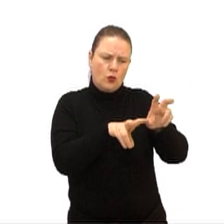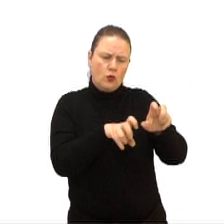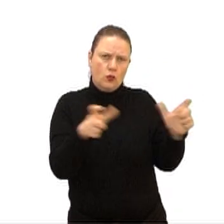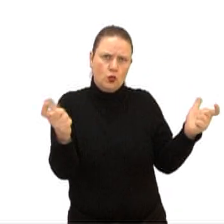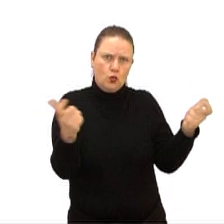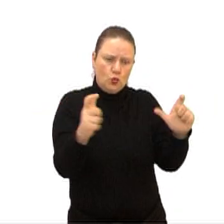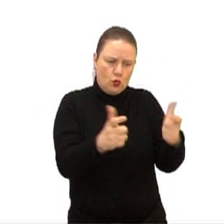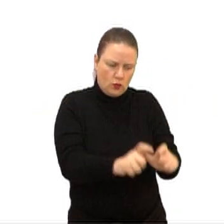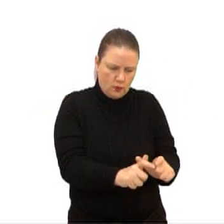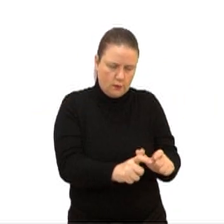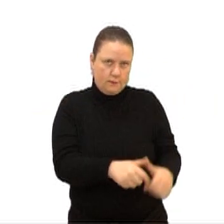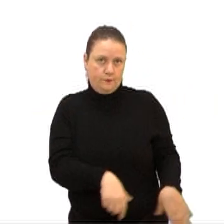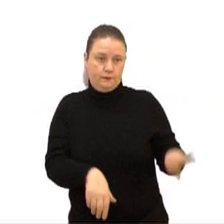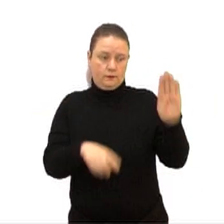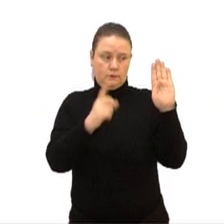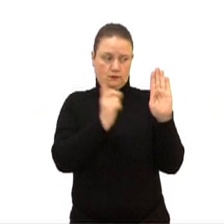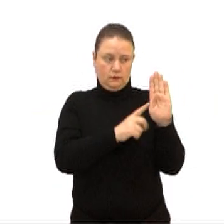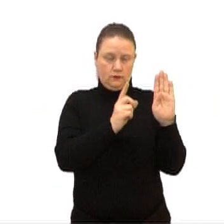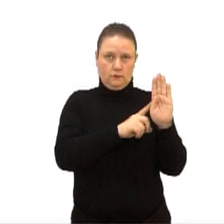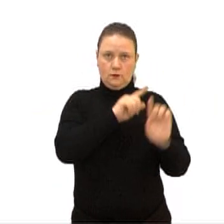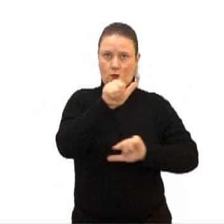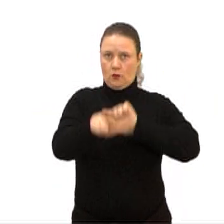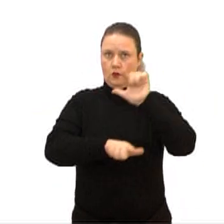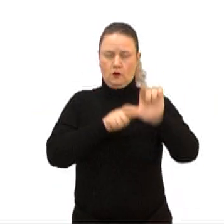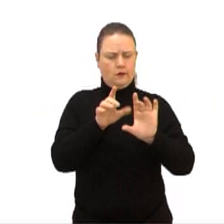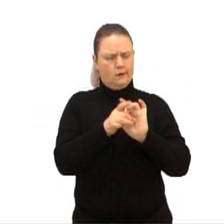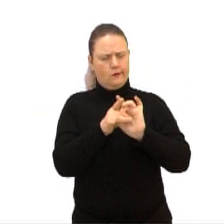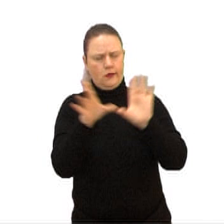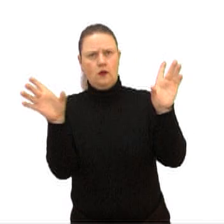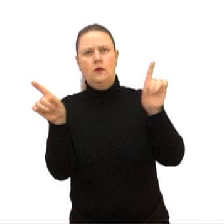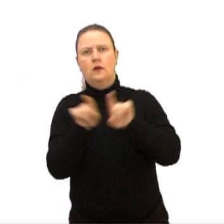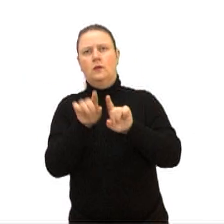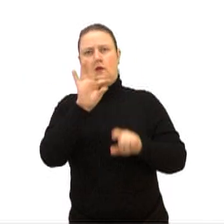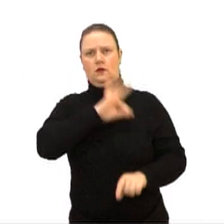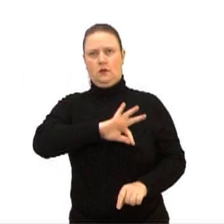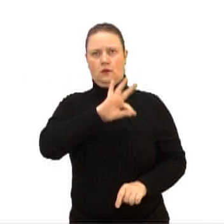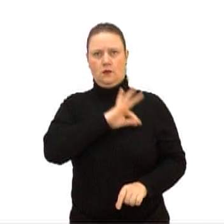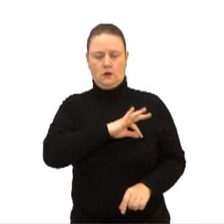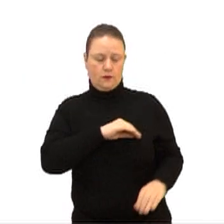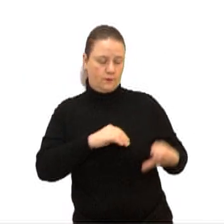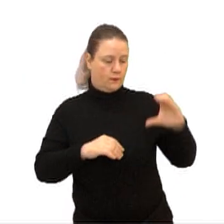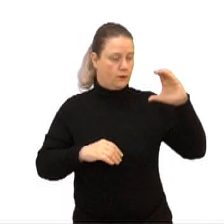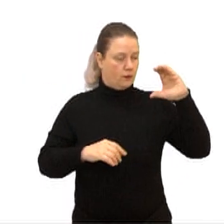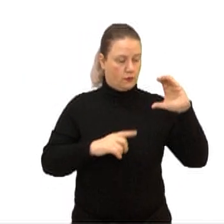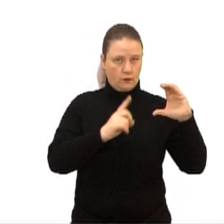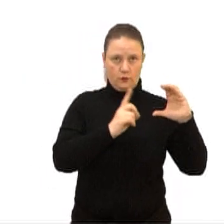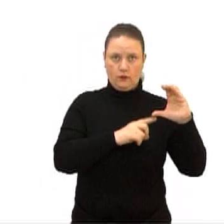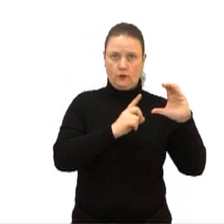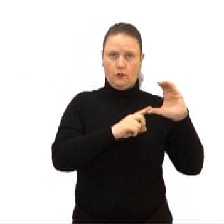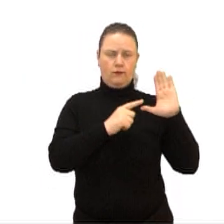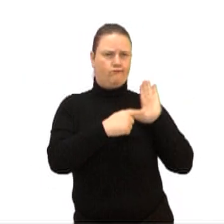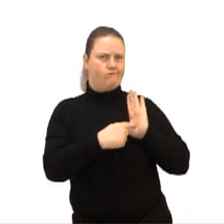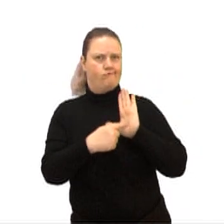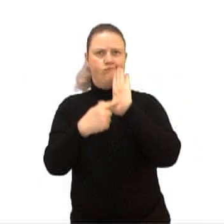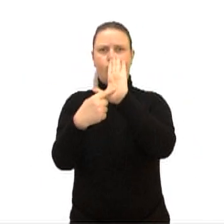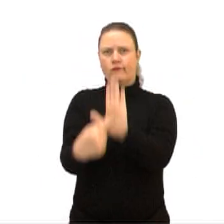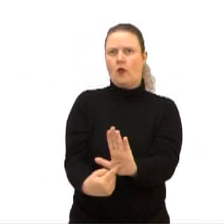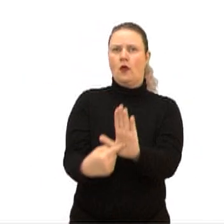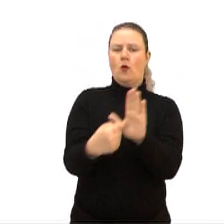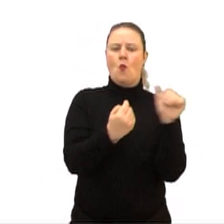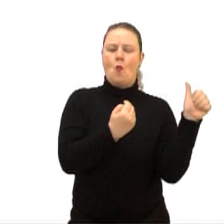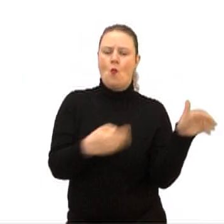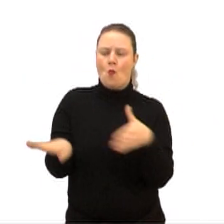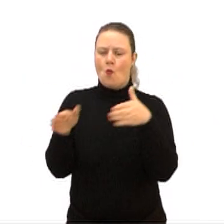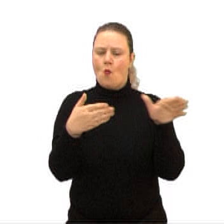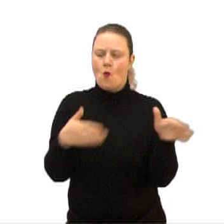O trabalho utilizado é livre e assalariado? Letra C. O destaque se dá para a produção